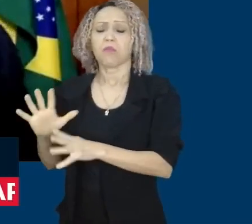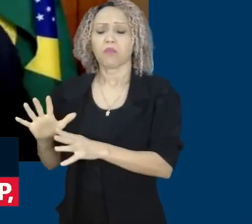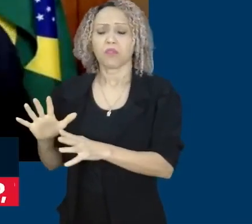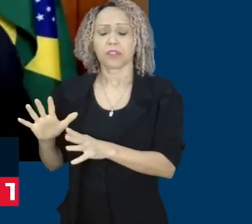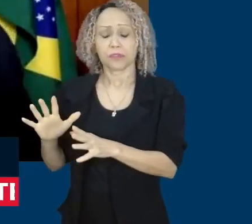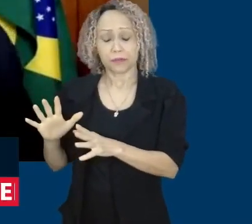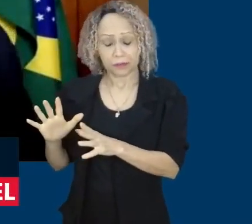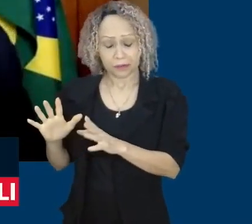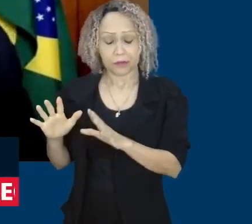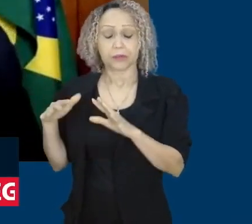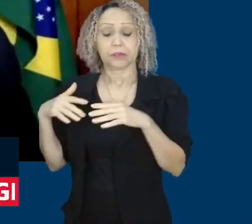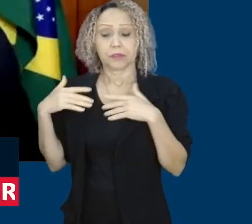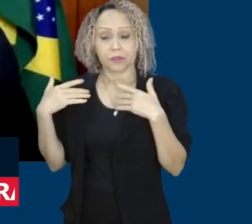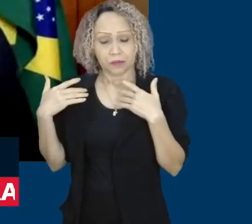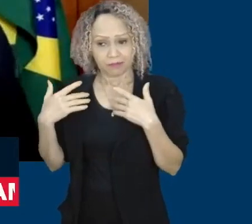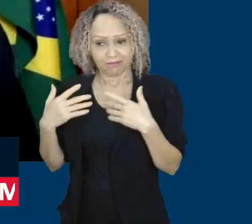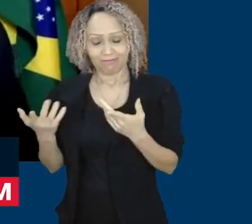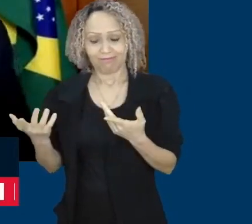retrocessos.